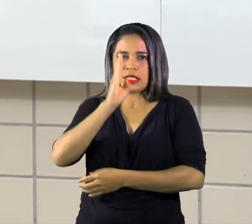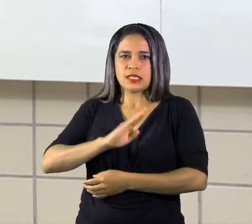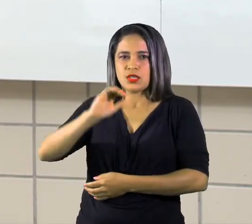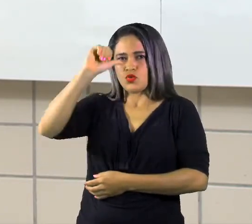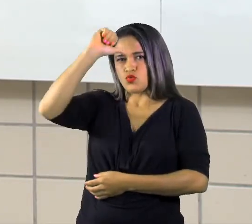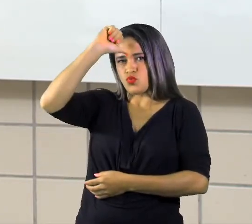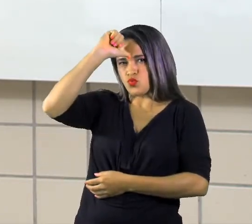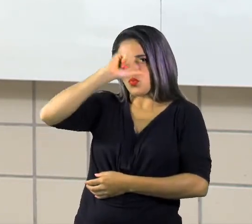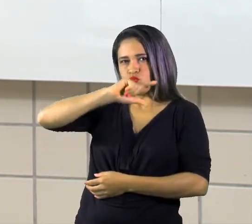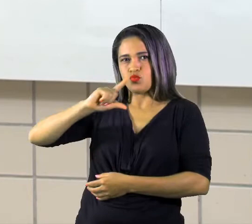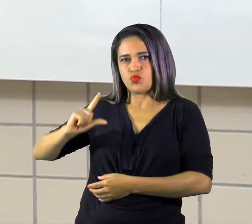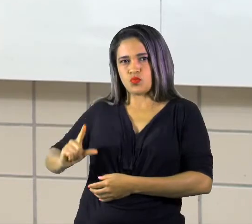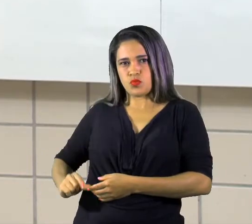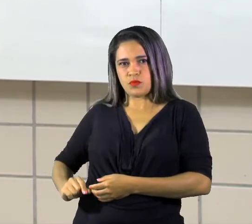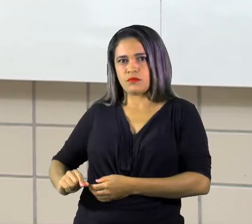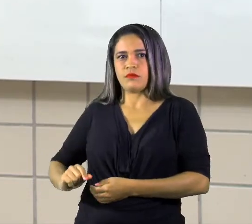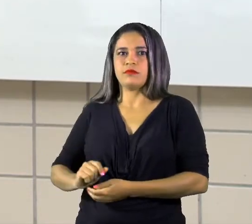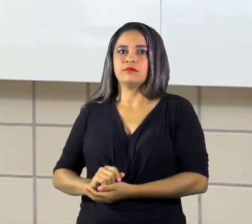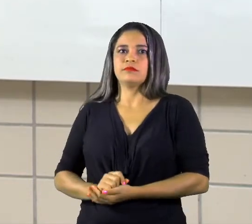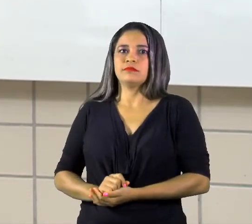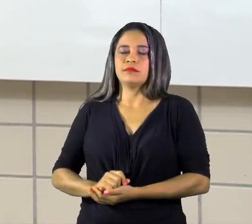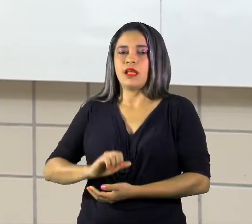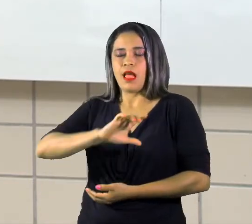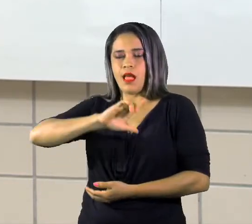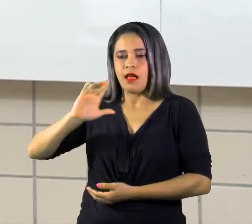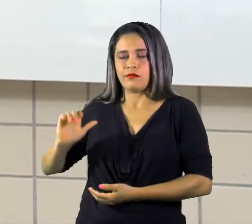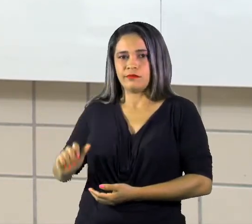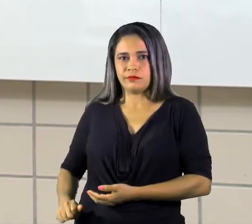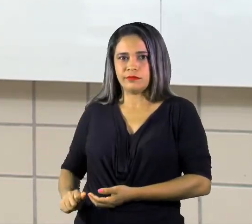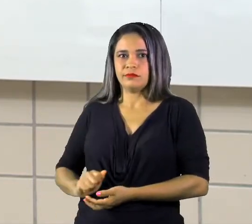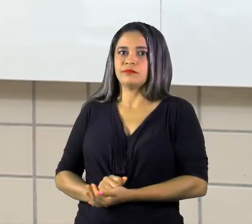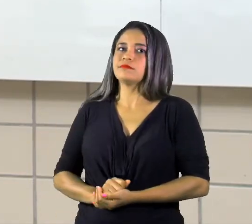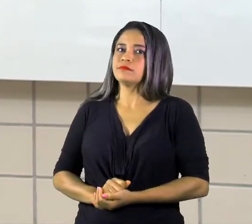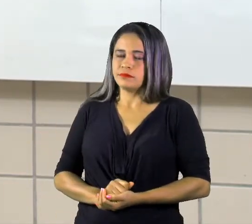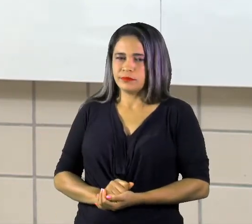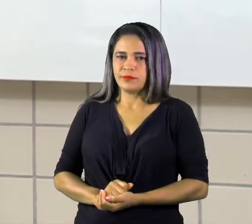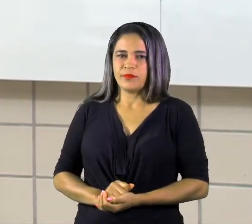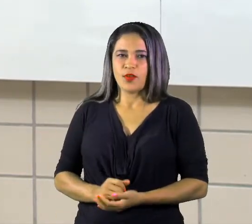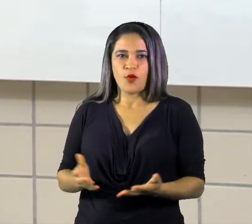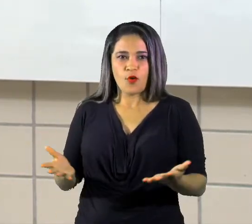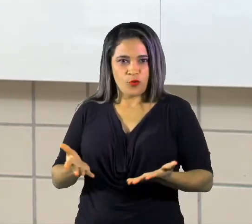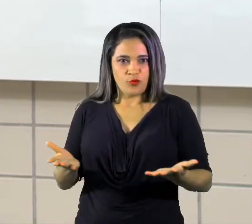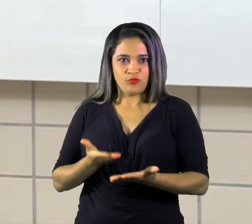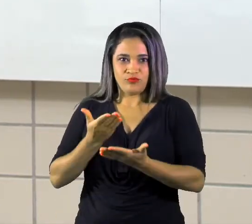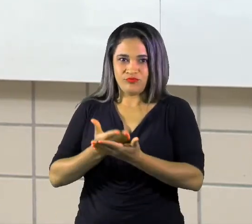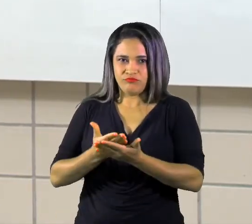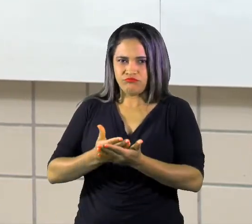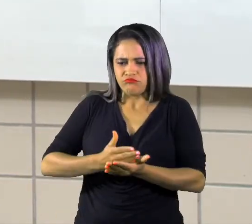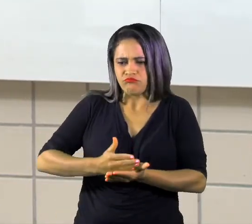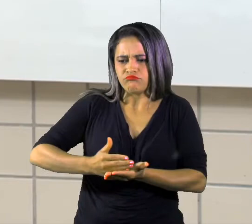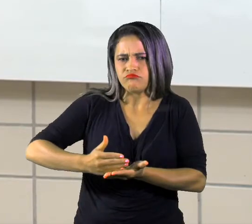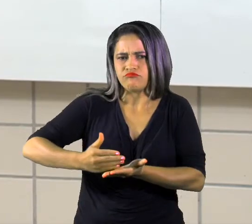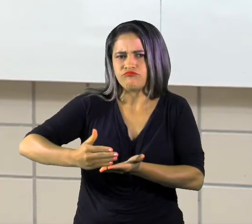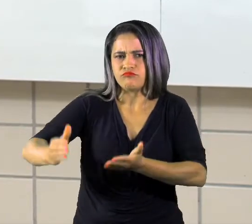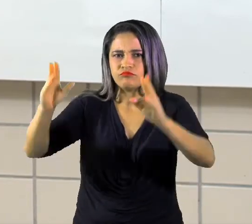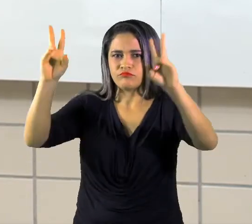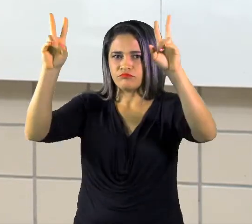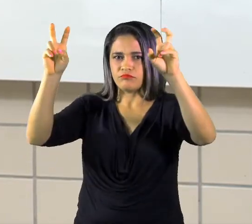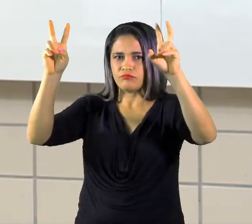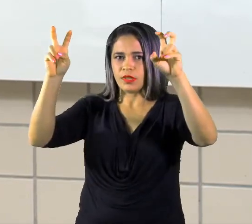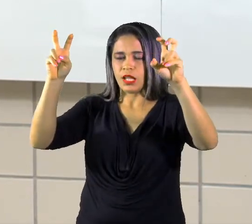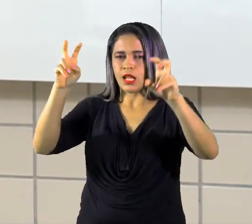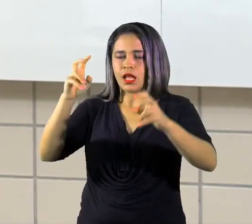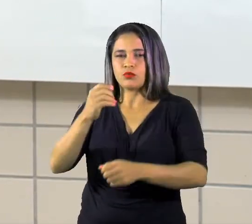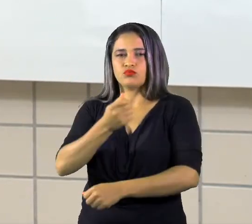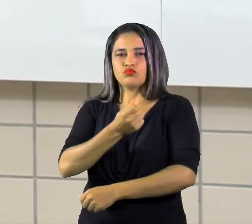e África do Sul, são países emergentes. Hoje, na nossa aula, nós vamos dar uma continuidade no nosso tema da aula de número 5,